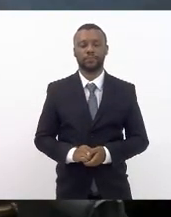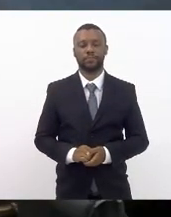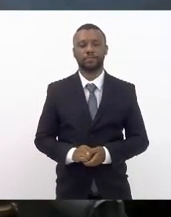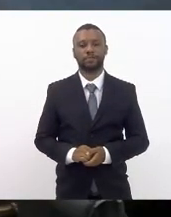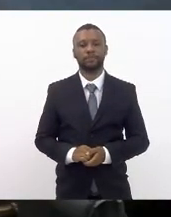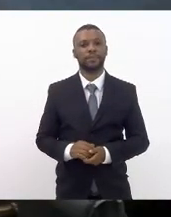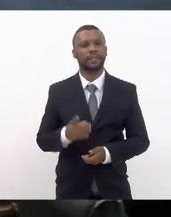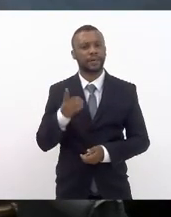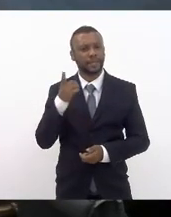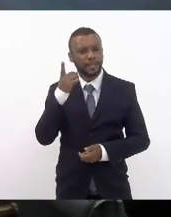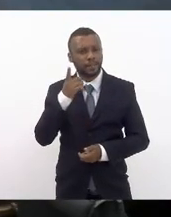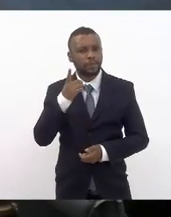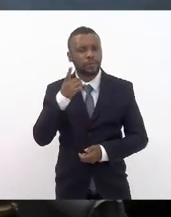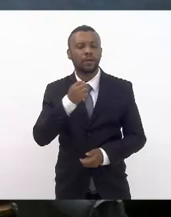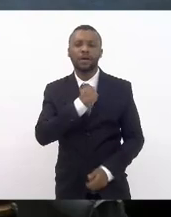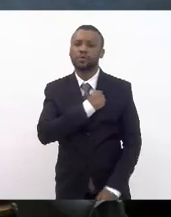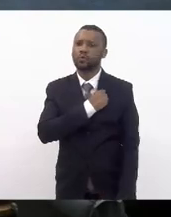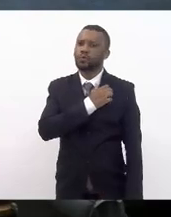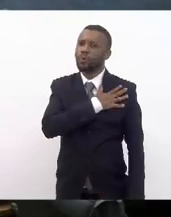Deputado Coronel Salema.